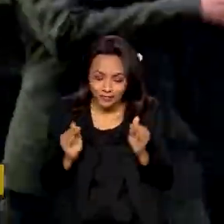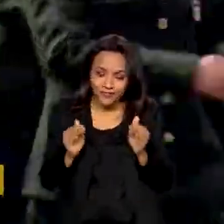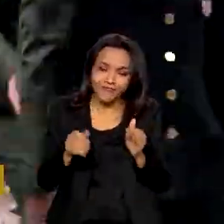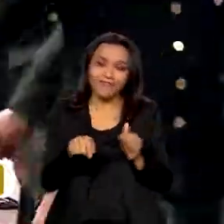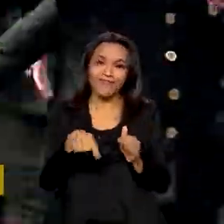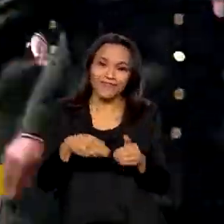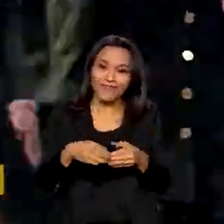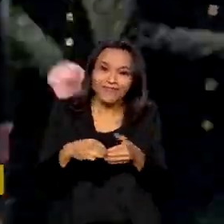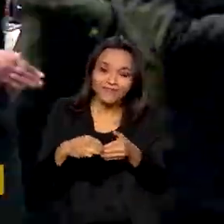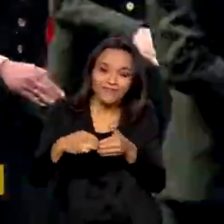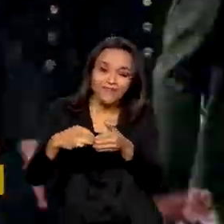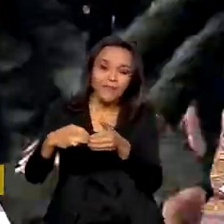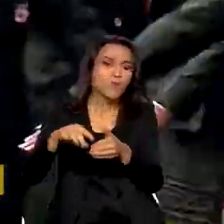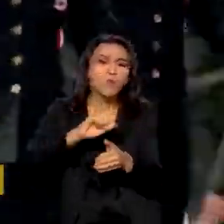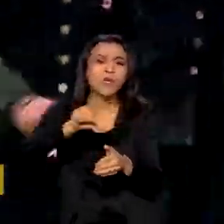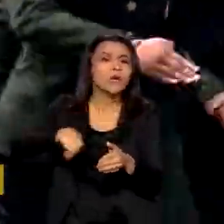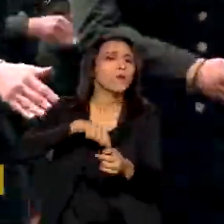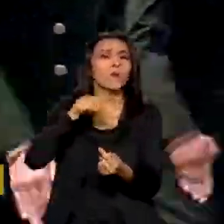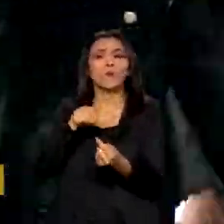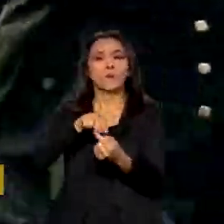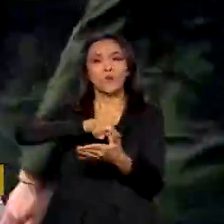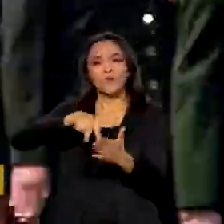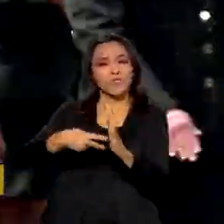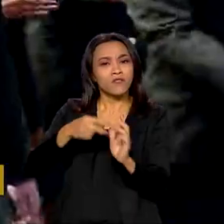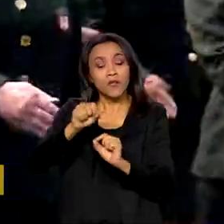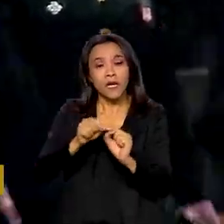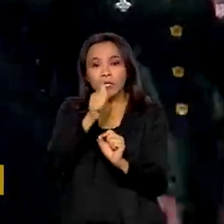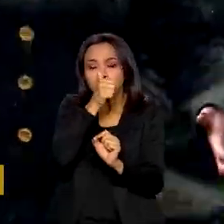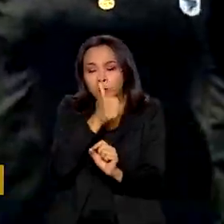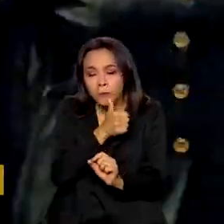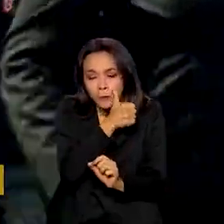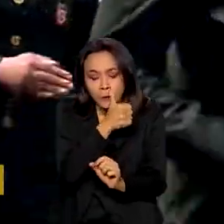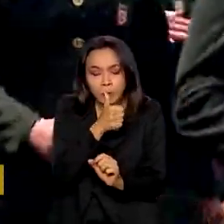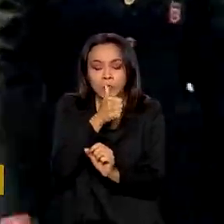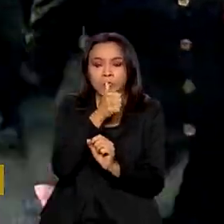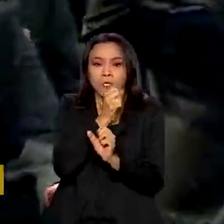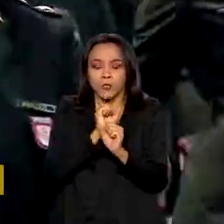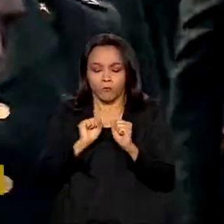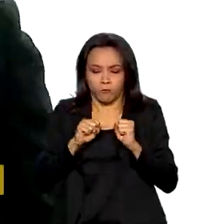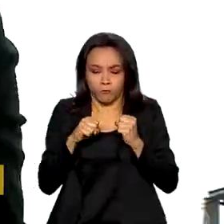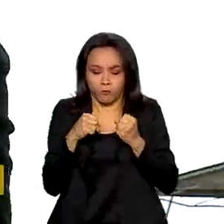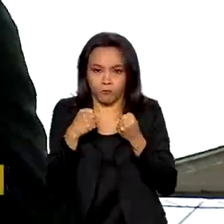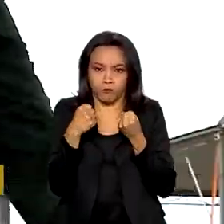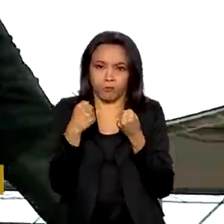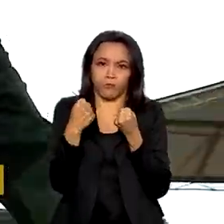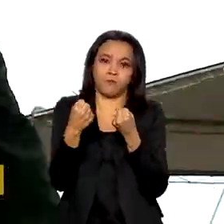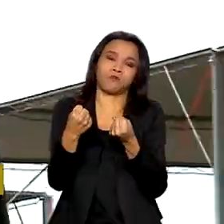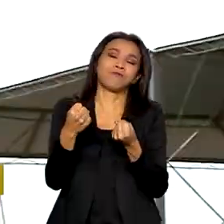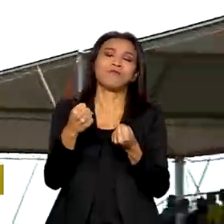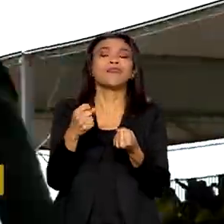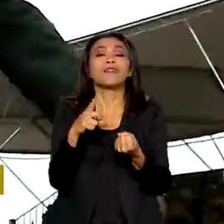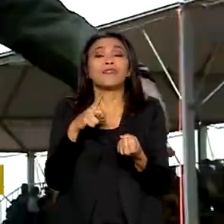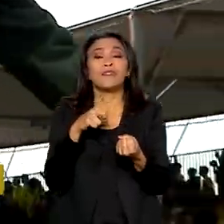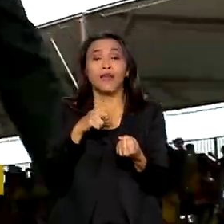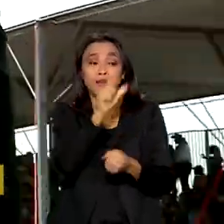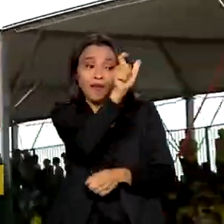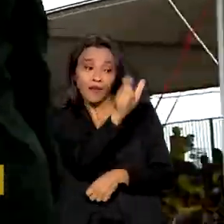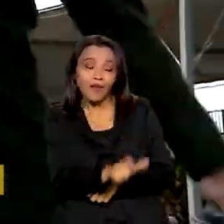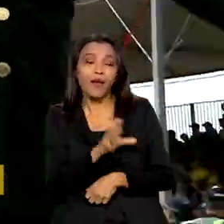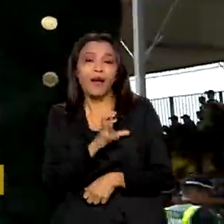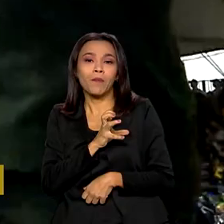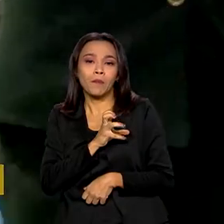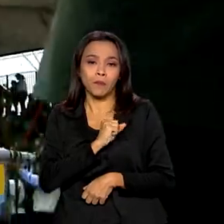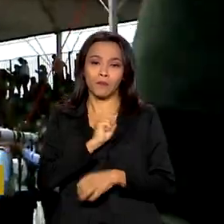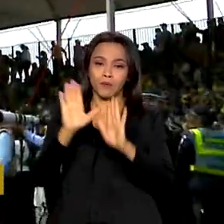de sacrifício, né? Então ele se sacrificou a vida inteira e tem um amor muito grande pelo Colégio Militar, então ele recebeu essa